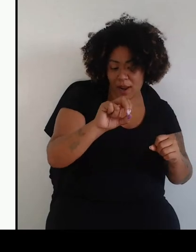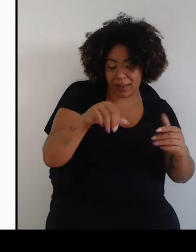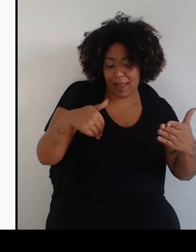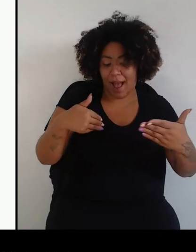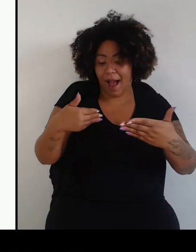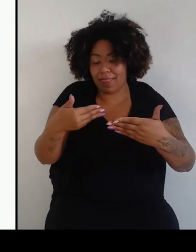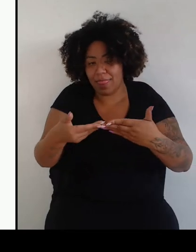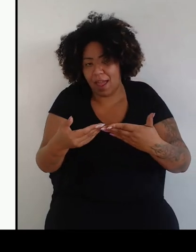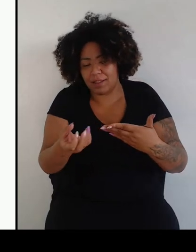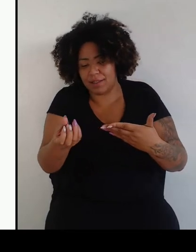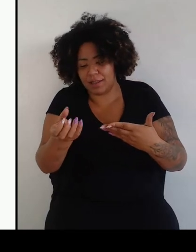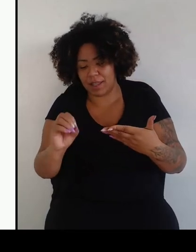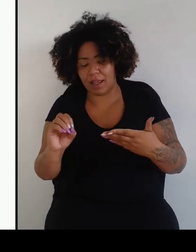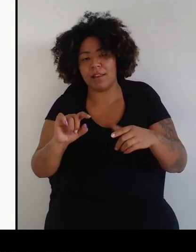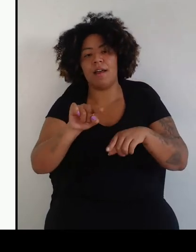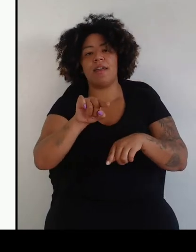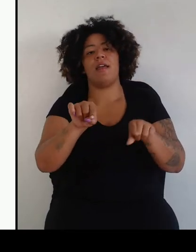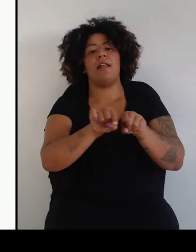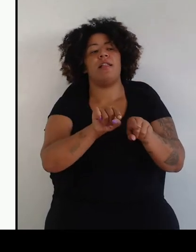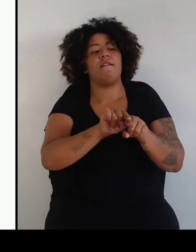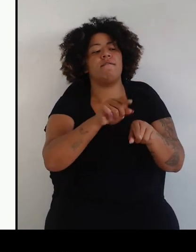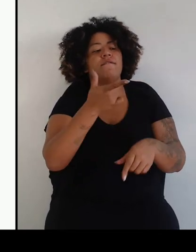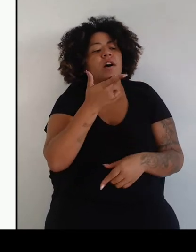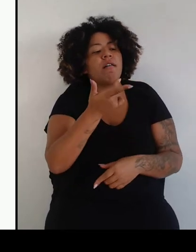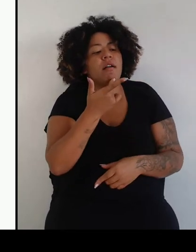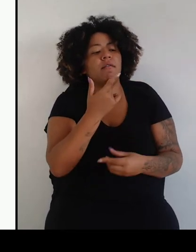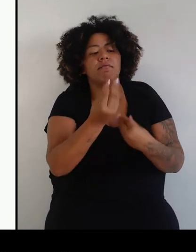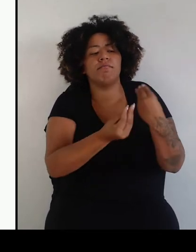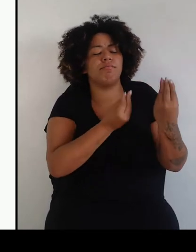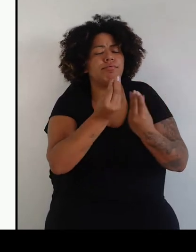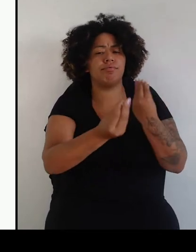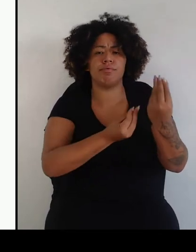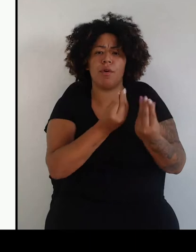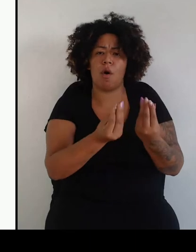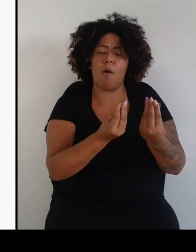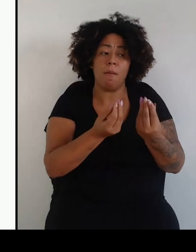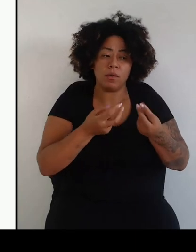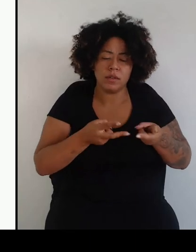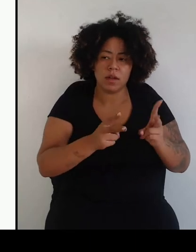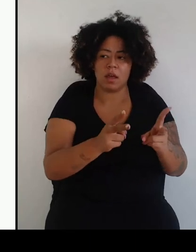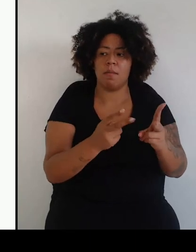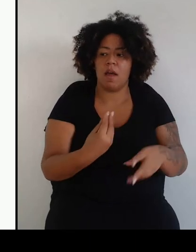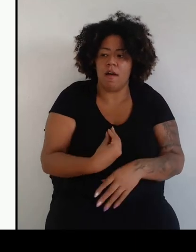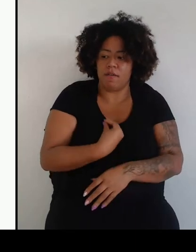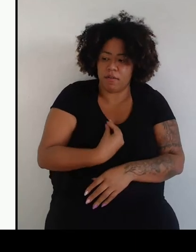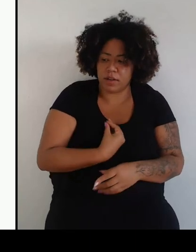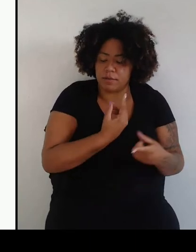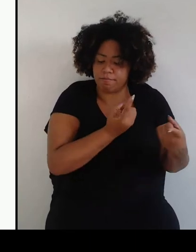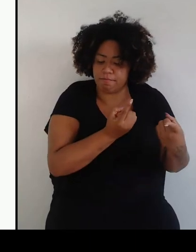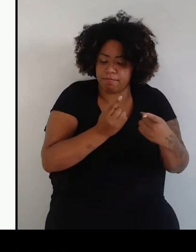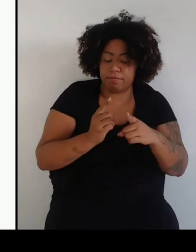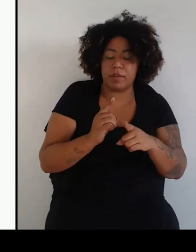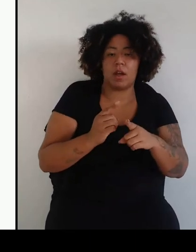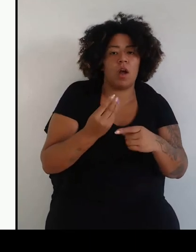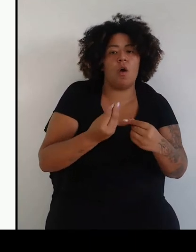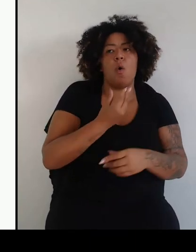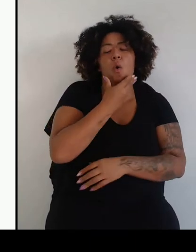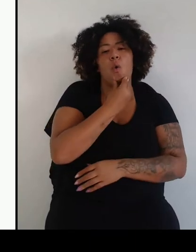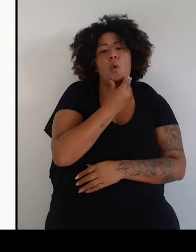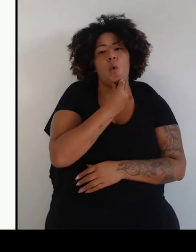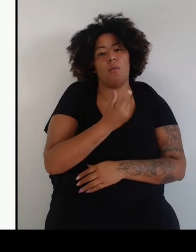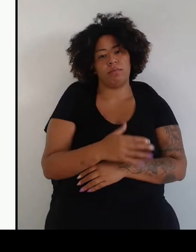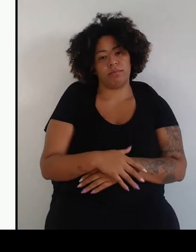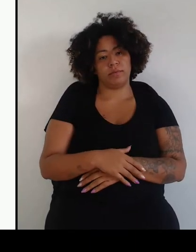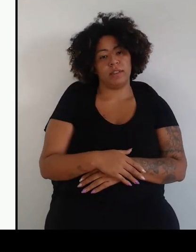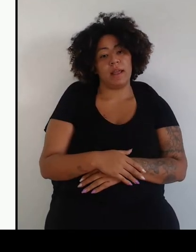de bacon e seu foco quase exclusivo no masculino suas pinturas de nós femininos na verdade e é